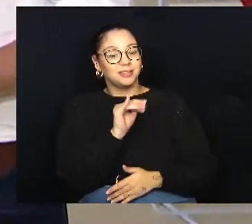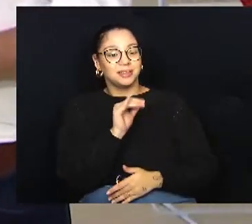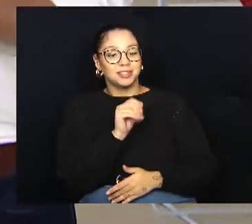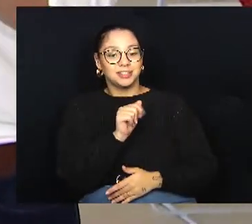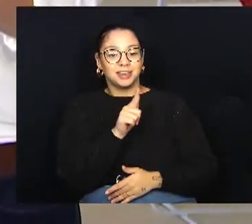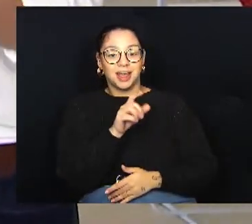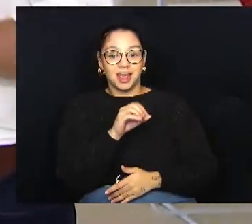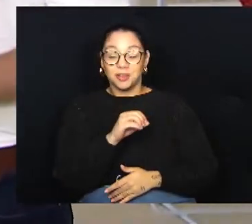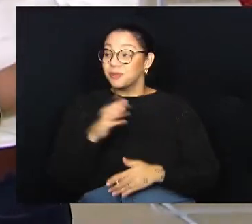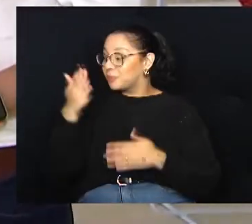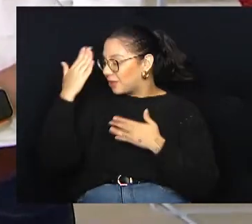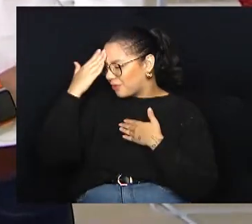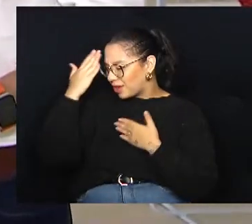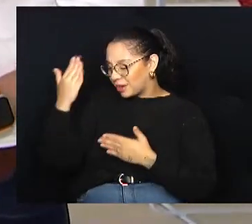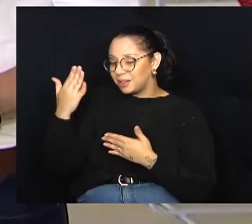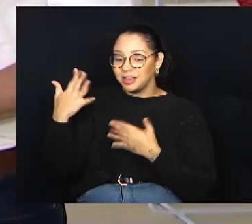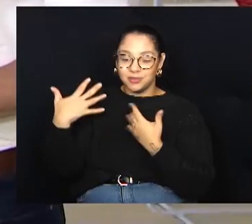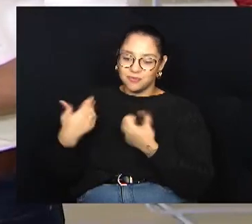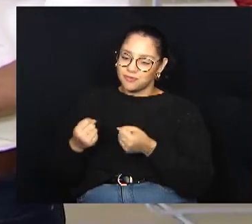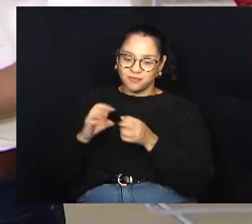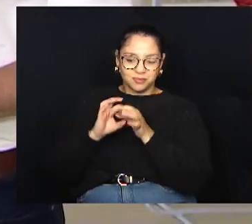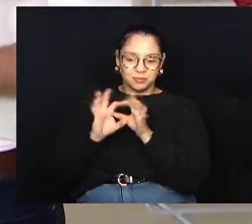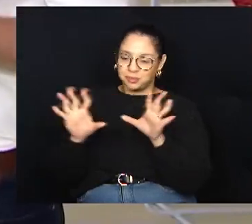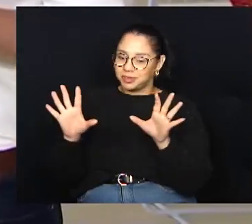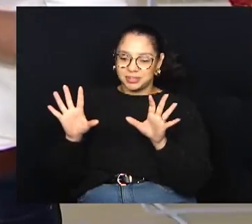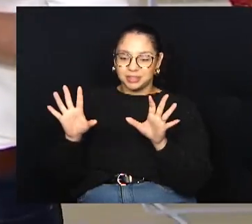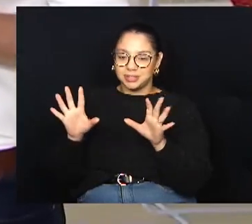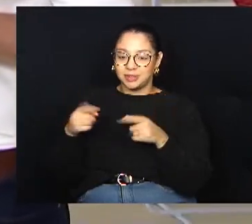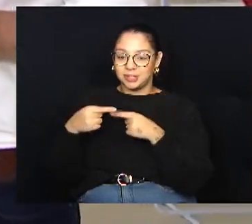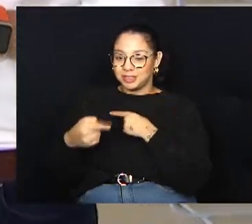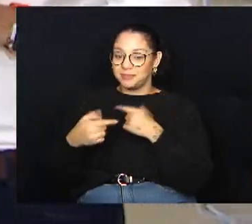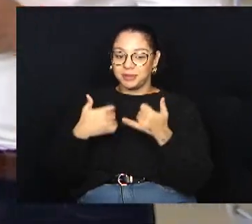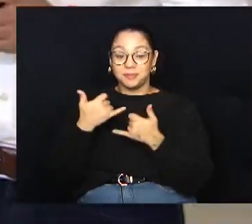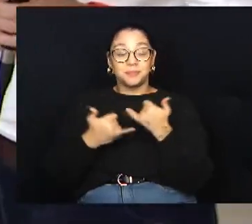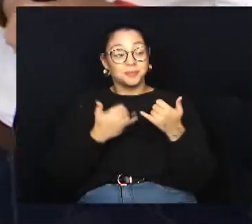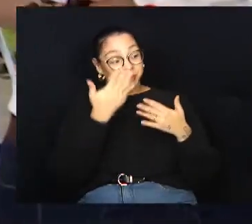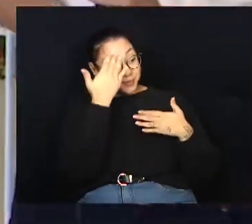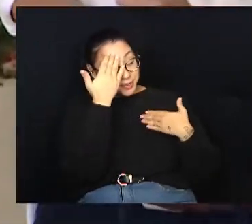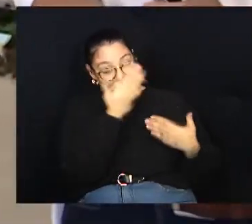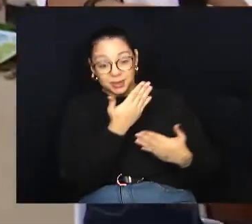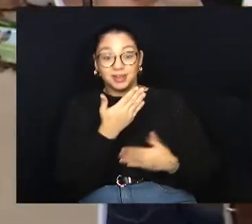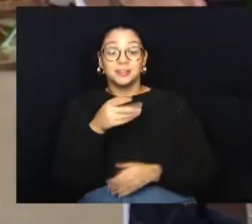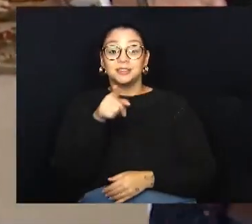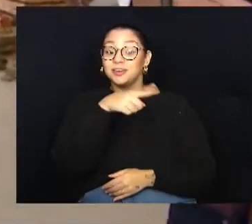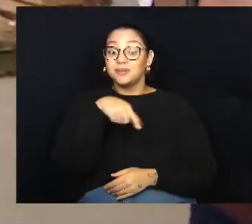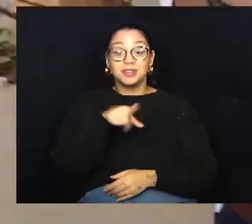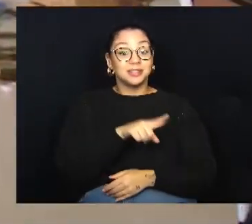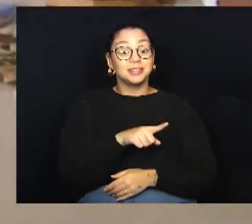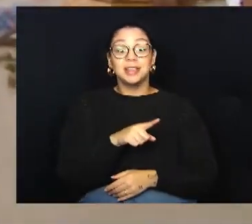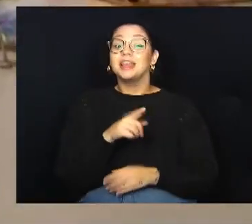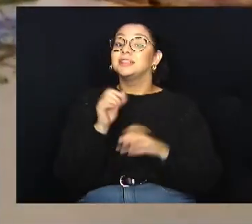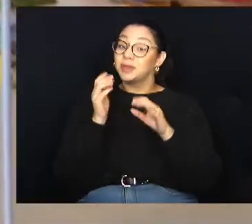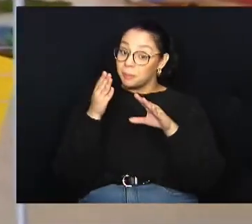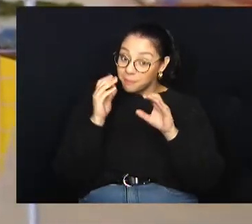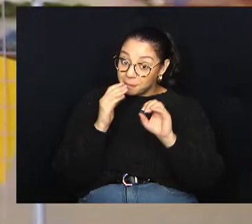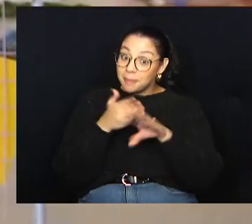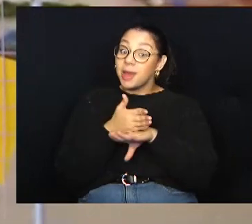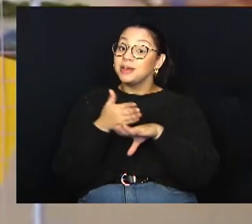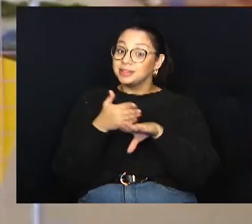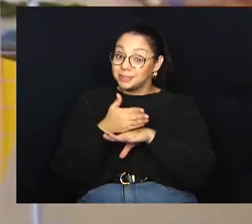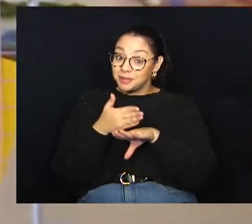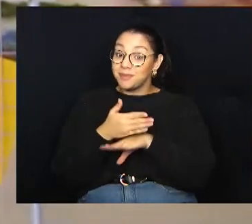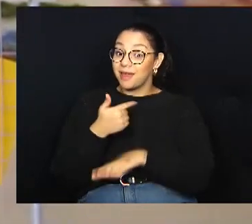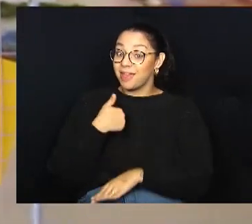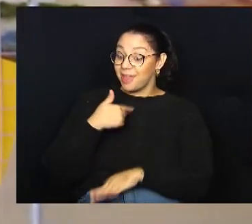que agradeço, e a gente está à disposição aí para a Semana do Brincar. Muito obrigada. E vocês não deixem de participar. Eu, quando